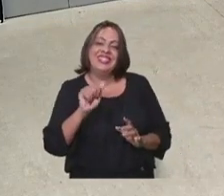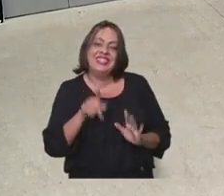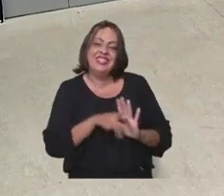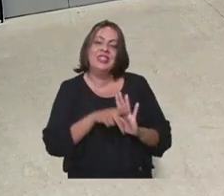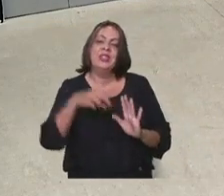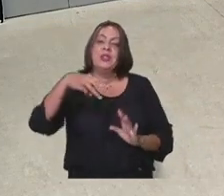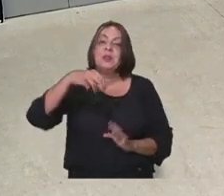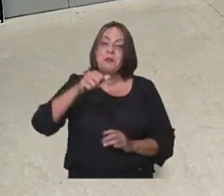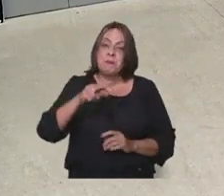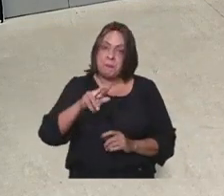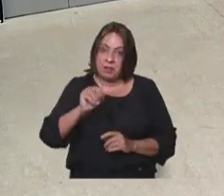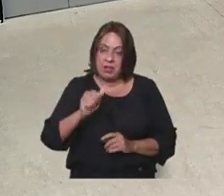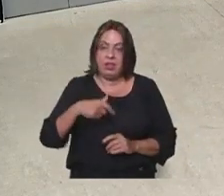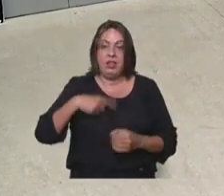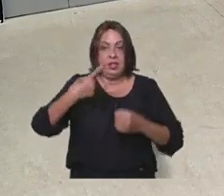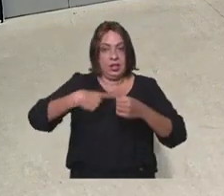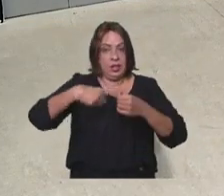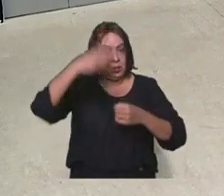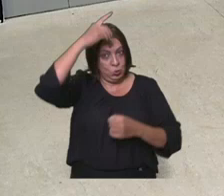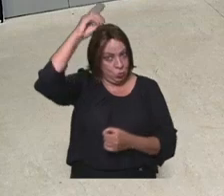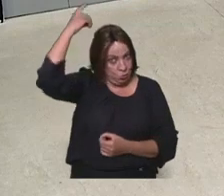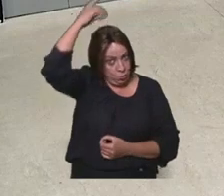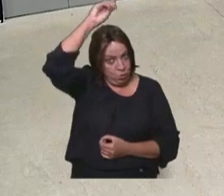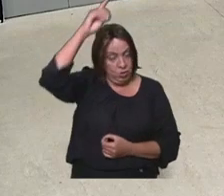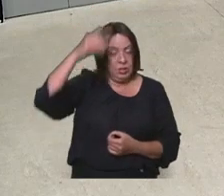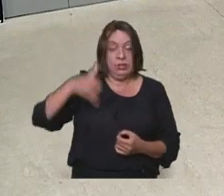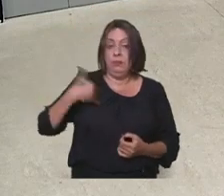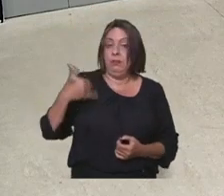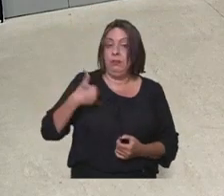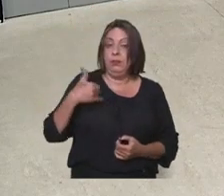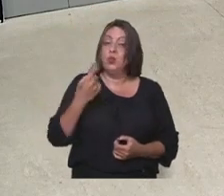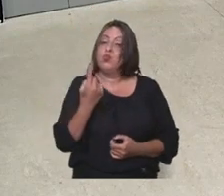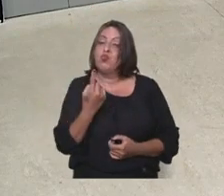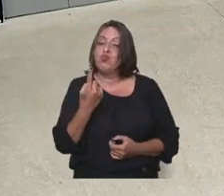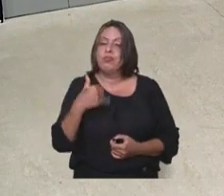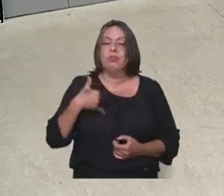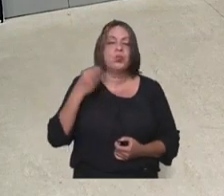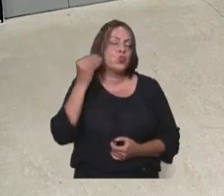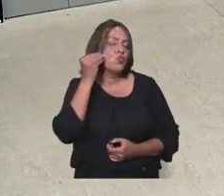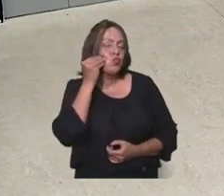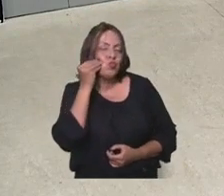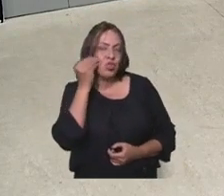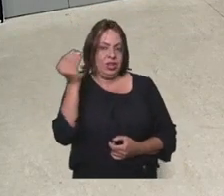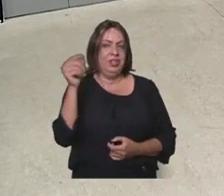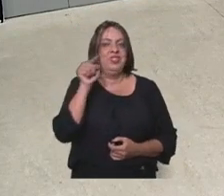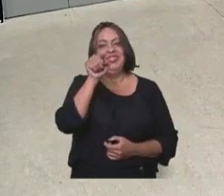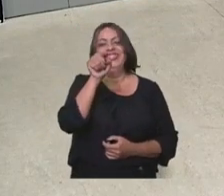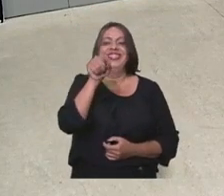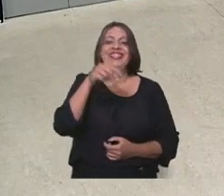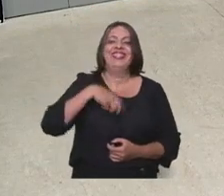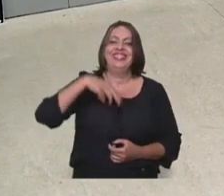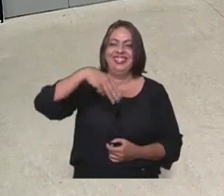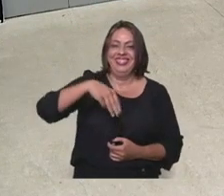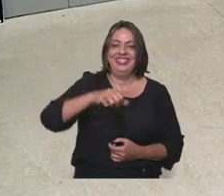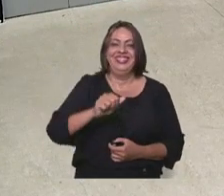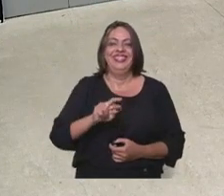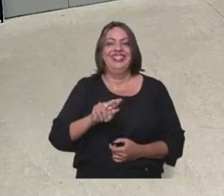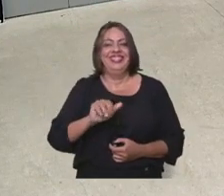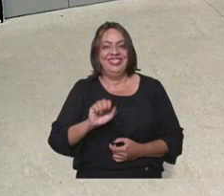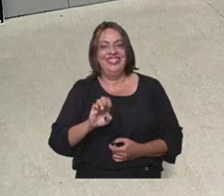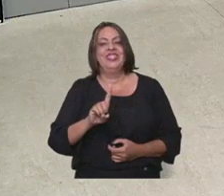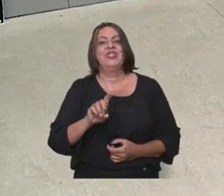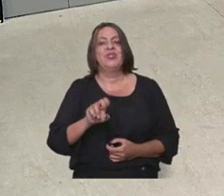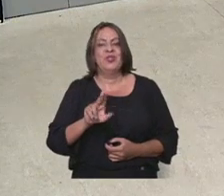Maria Eduarda aqui em Dores. Niver dela hoje, um aninho. Um beijo, viu, pra você, Maria Eduarda.